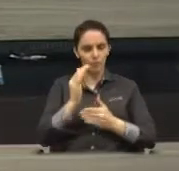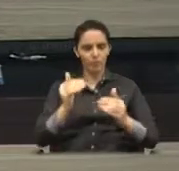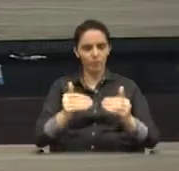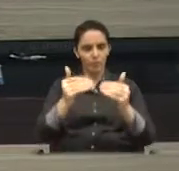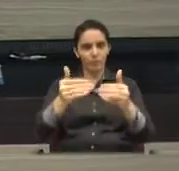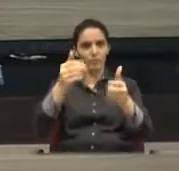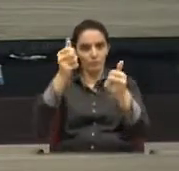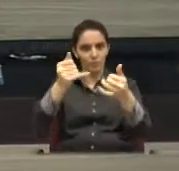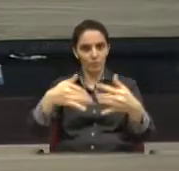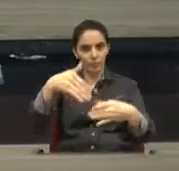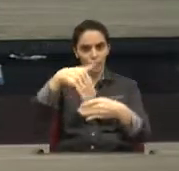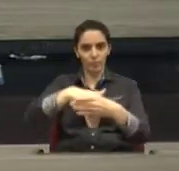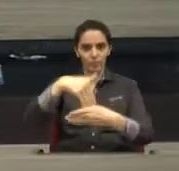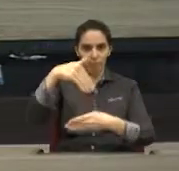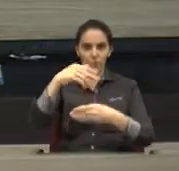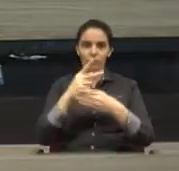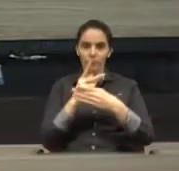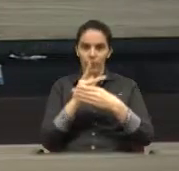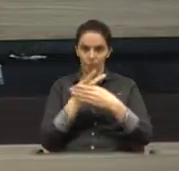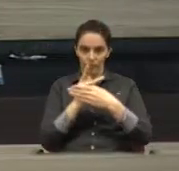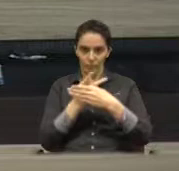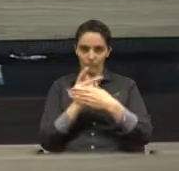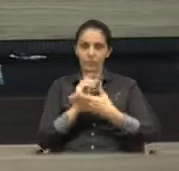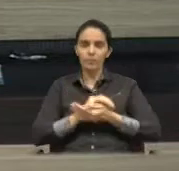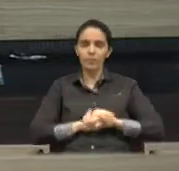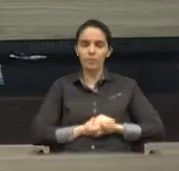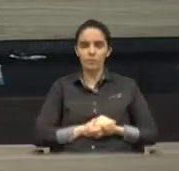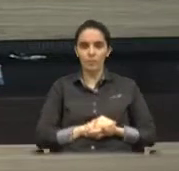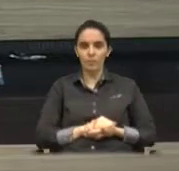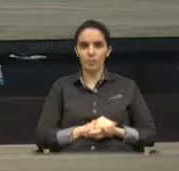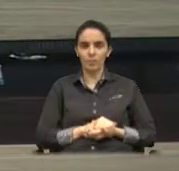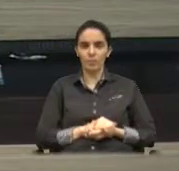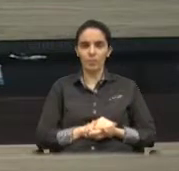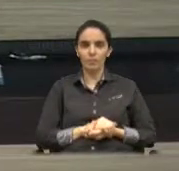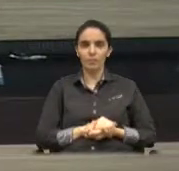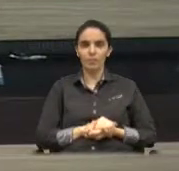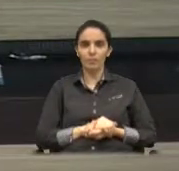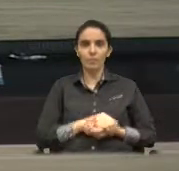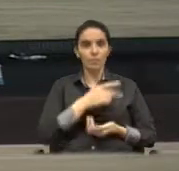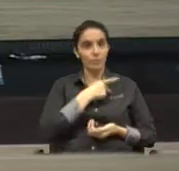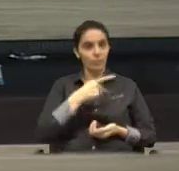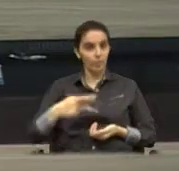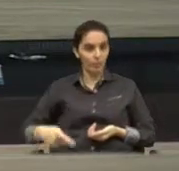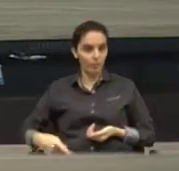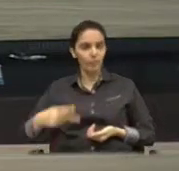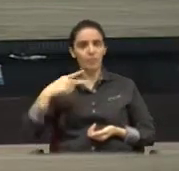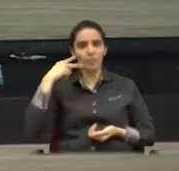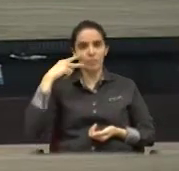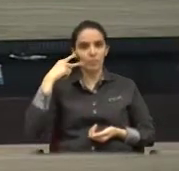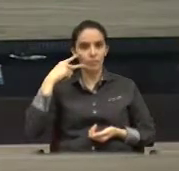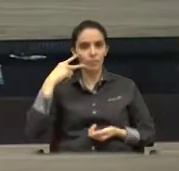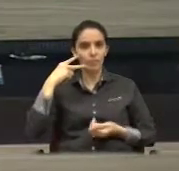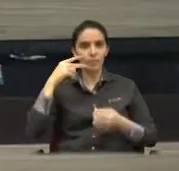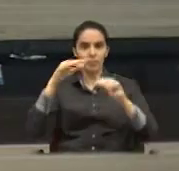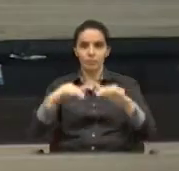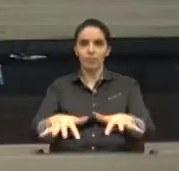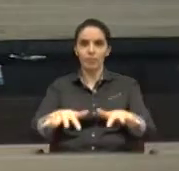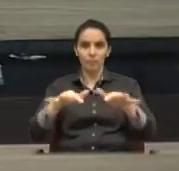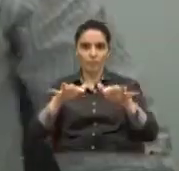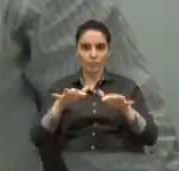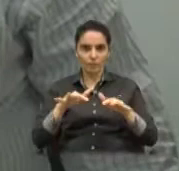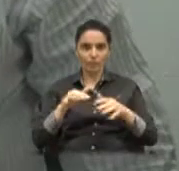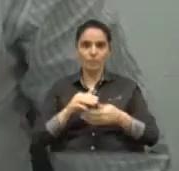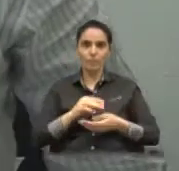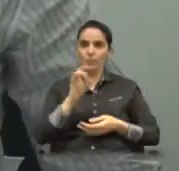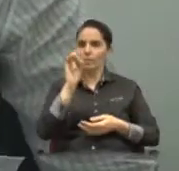justificar o voto do vereador Helder do Táxi. Senhor presidente, nobres amigos vereadores, público aqui presente, mais